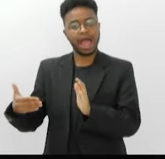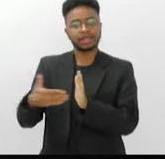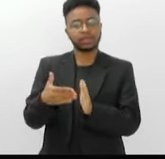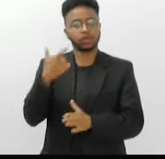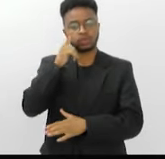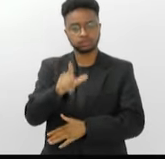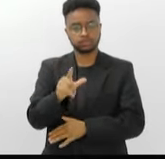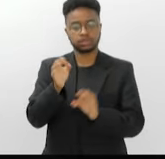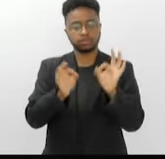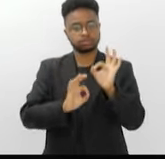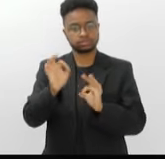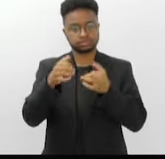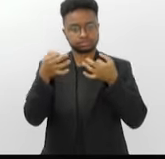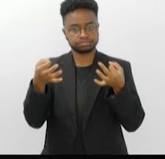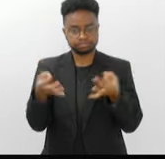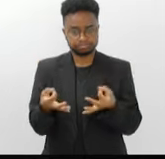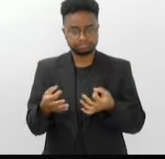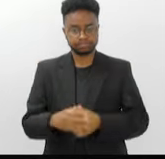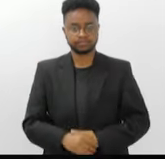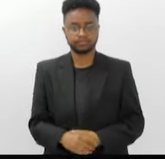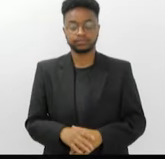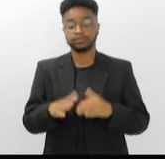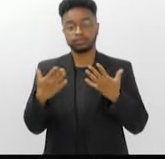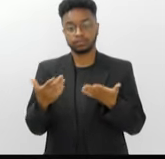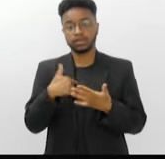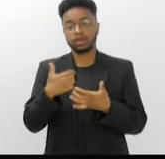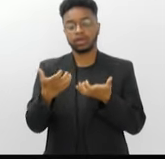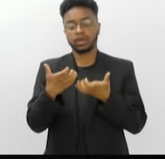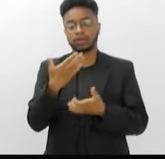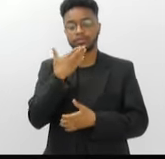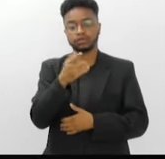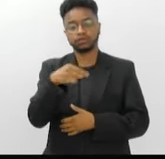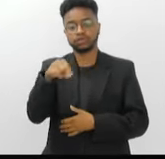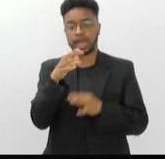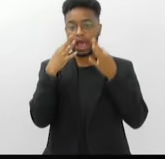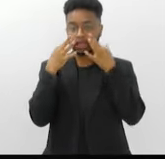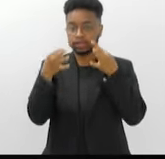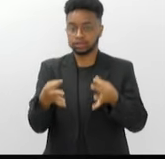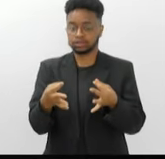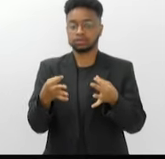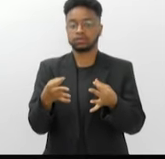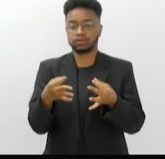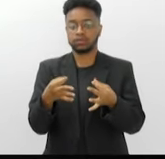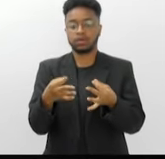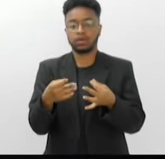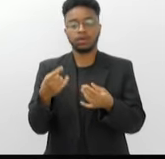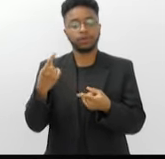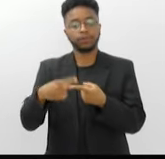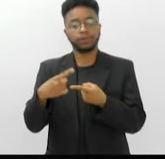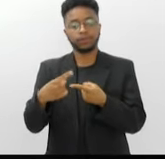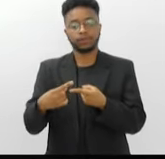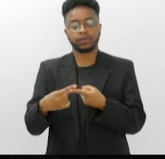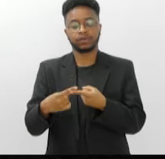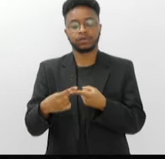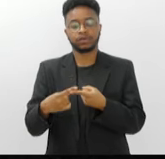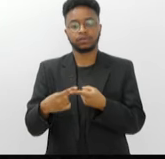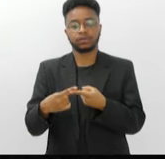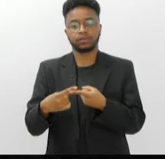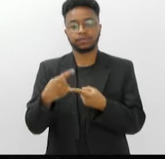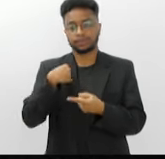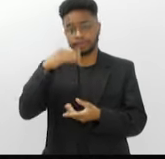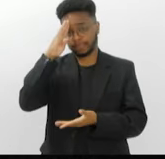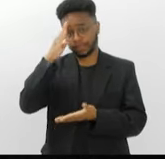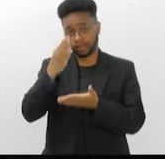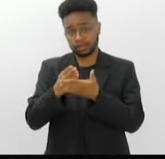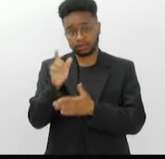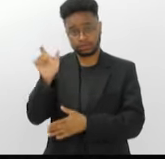Né? Então, eu queria chamar a atenção para isso, porque eu acho que o